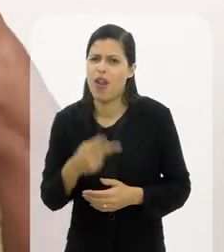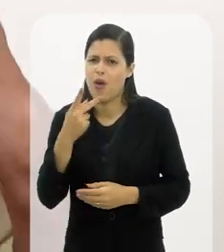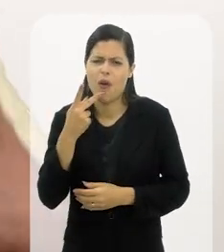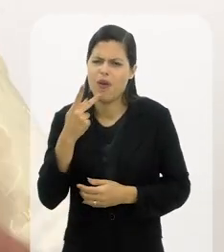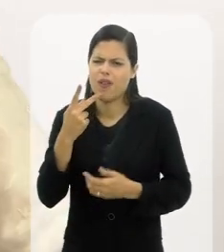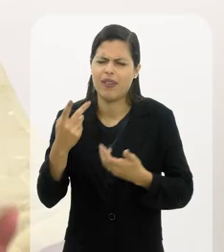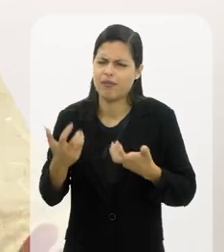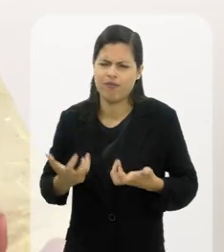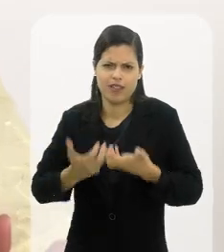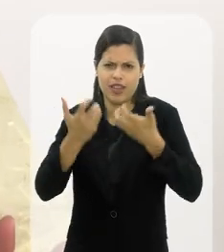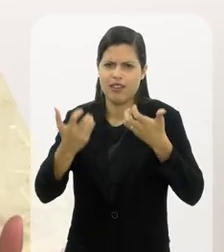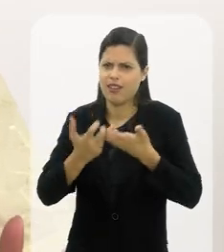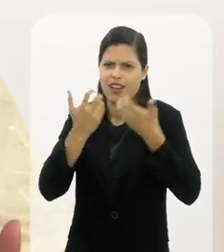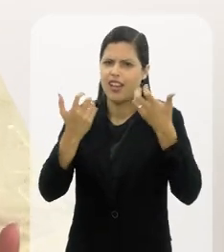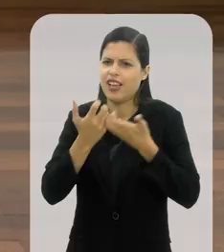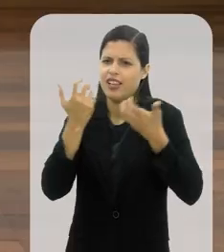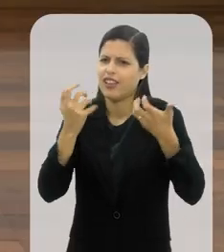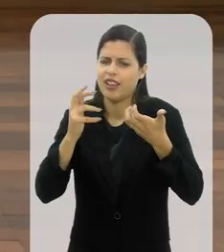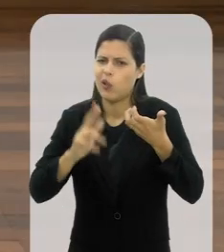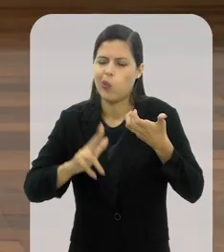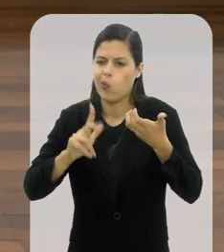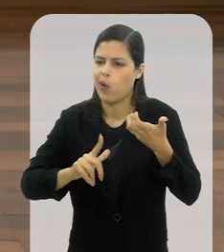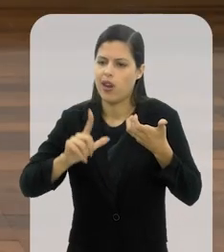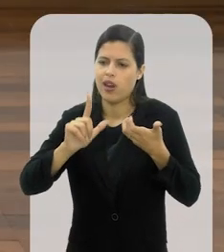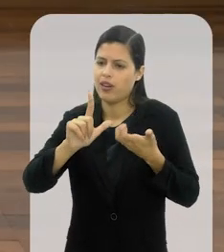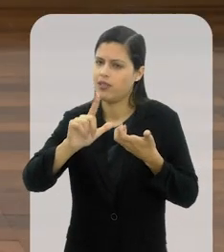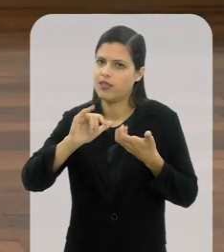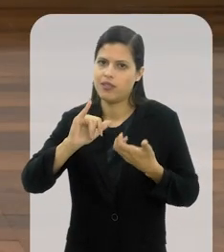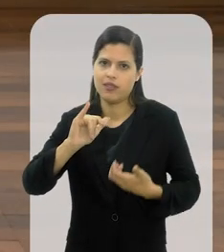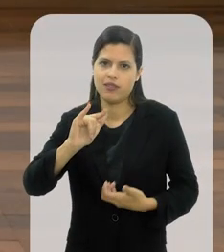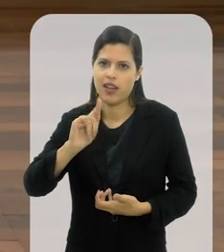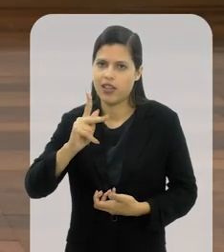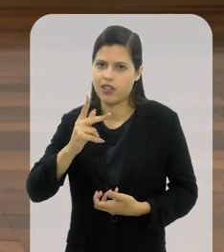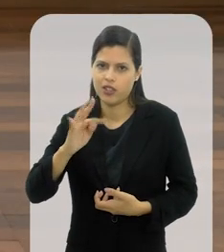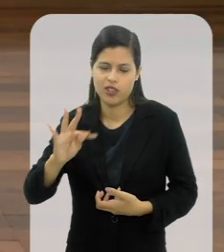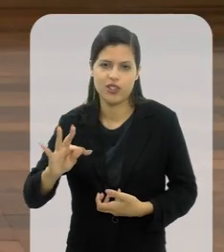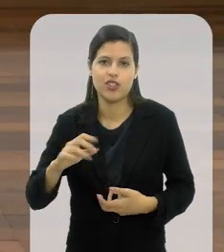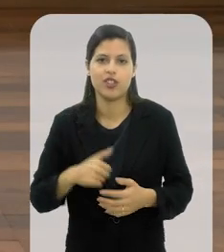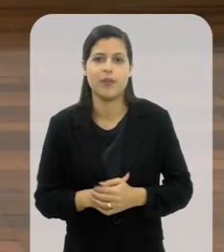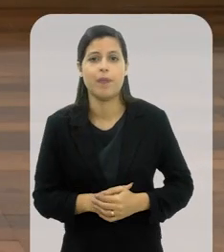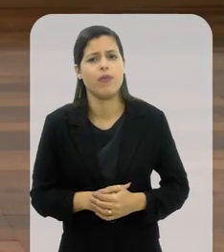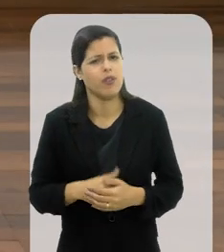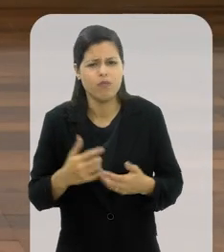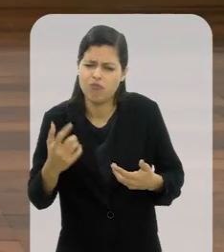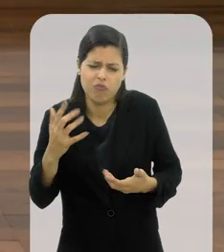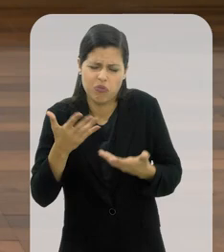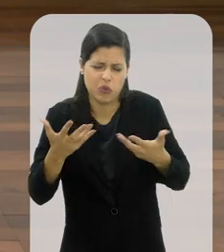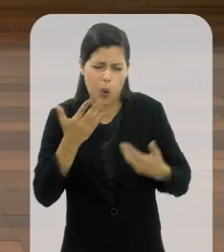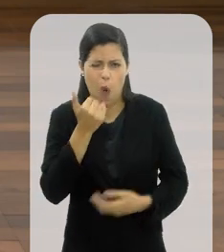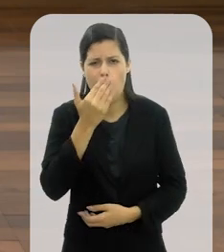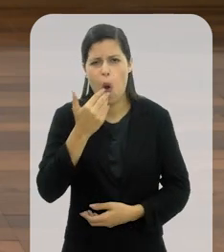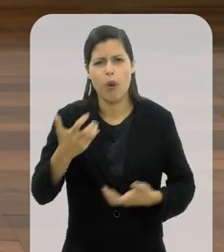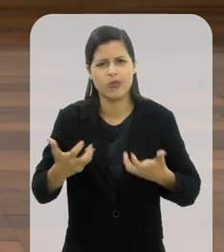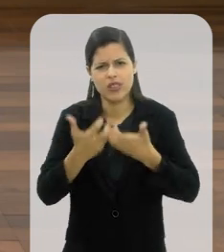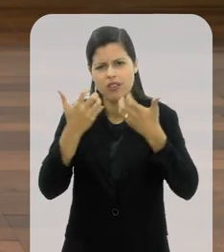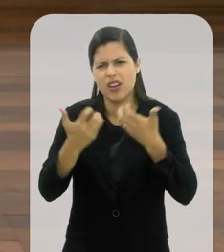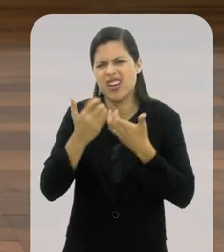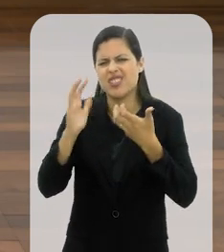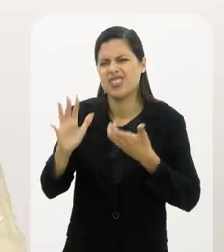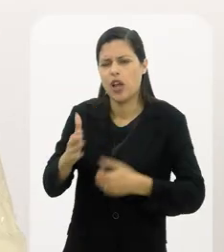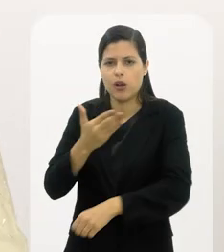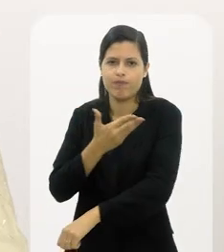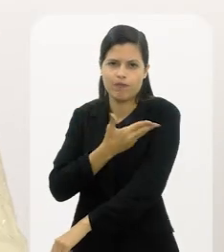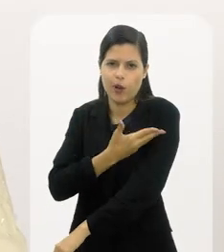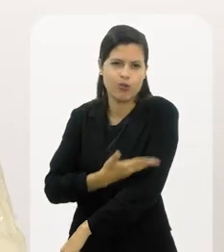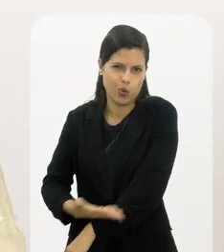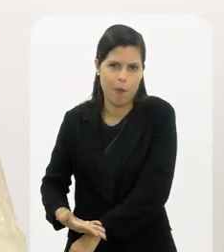que a minha alface não é light. Já dá para perceber que não é, mas a gente vai. E quando é salada mesmo, a gente come, já estou acostumada, já